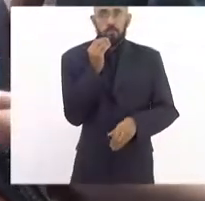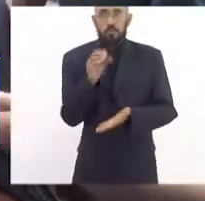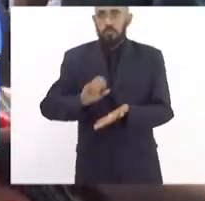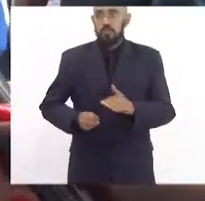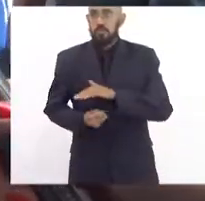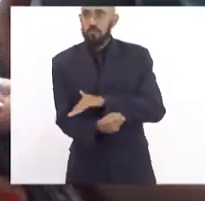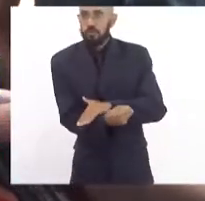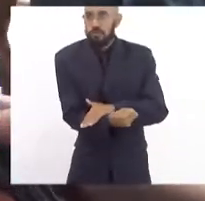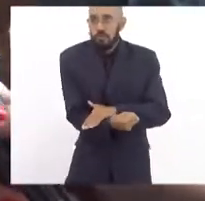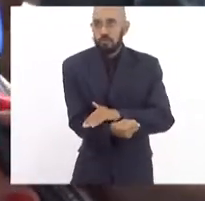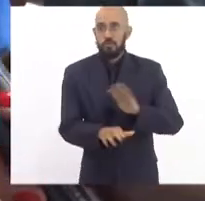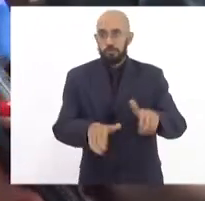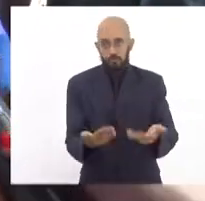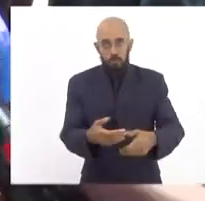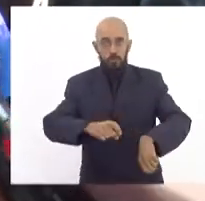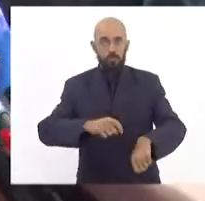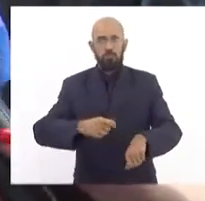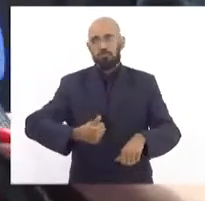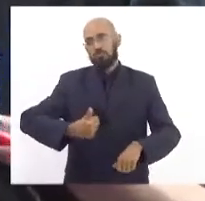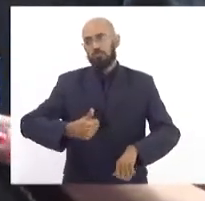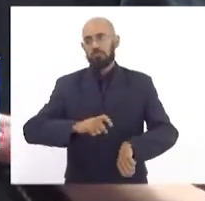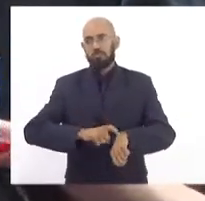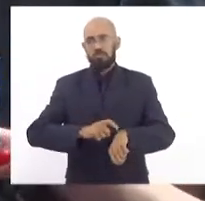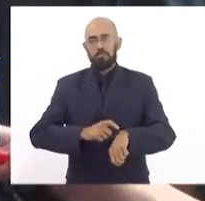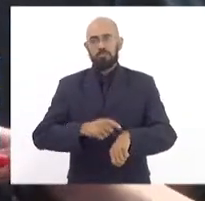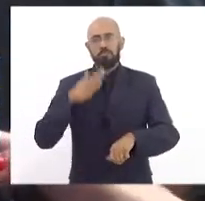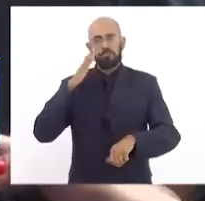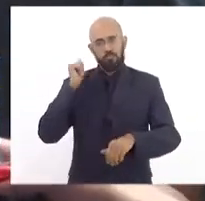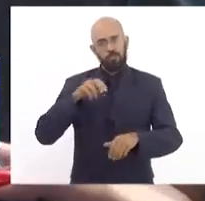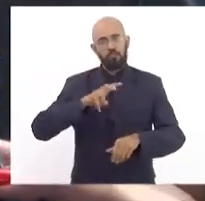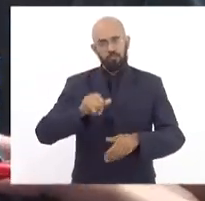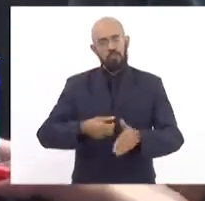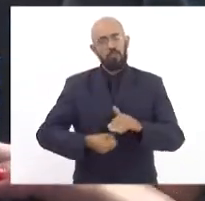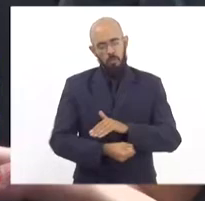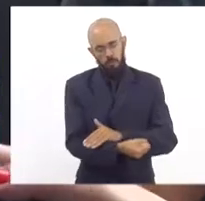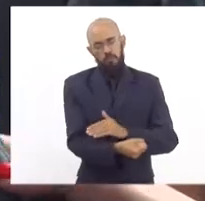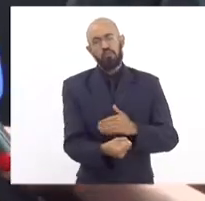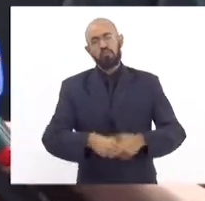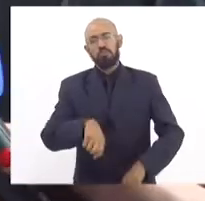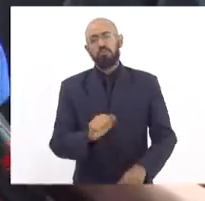primeiro momento, logicamente, vai ter aplicação, títulos públicos,